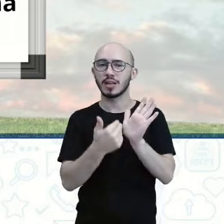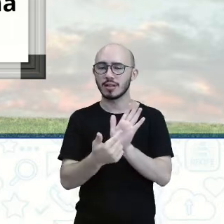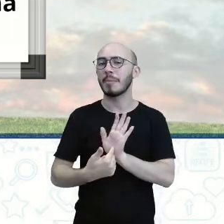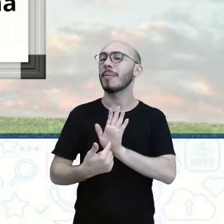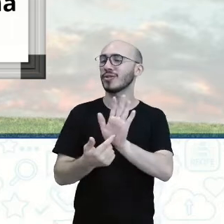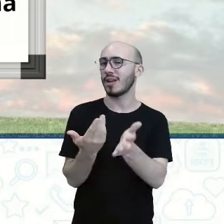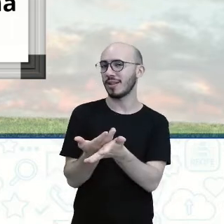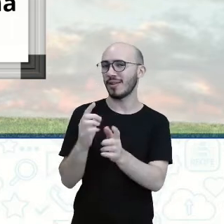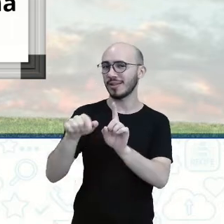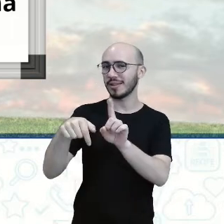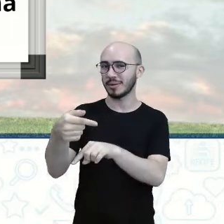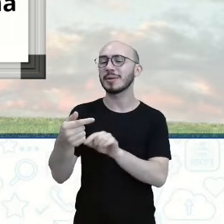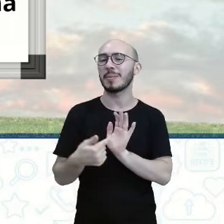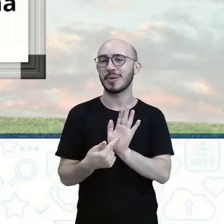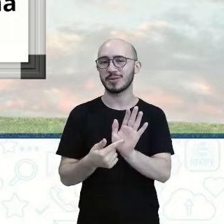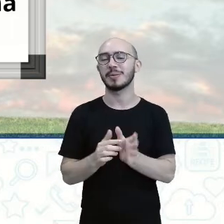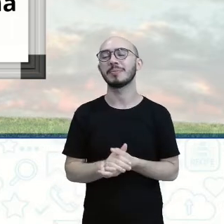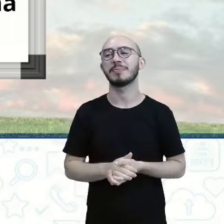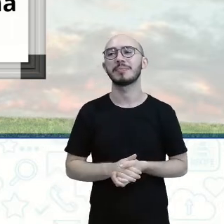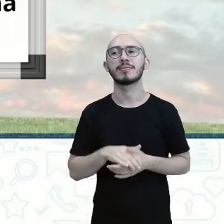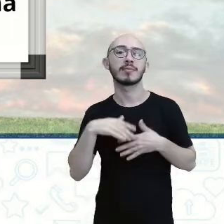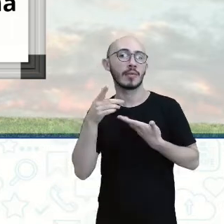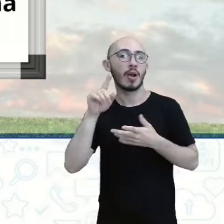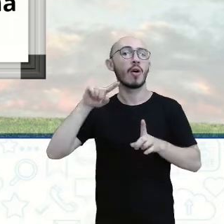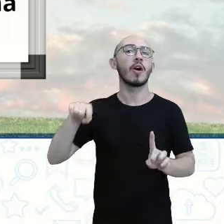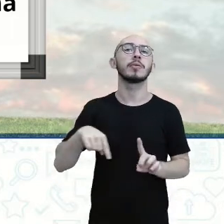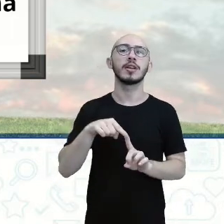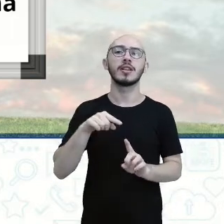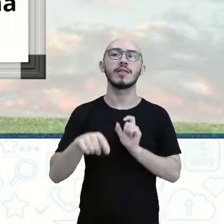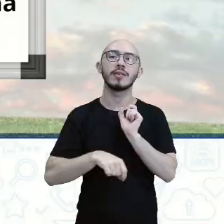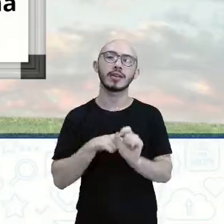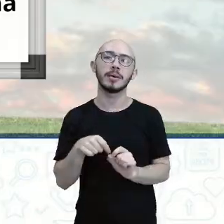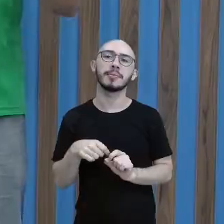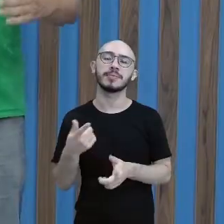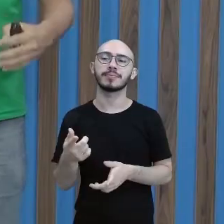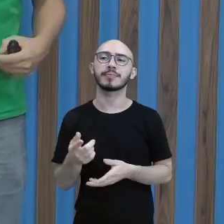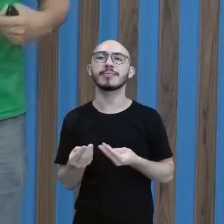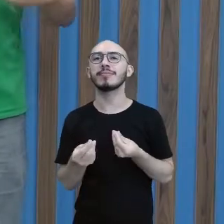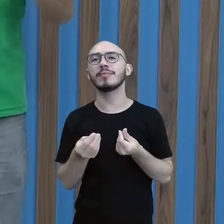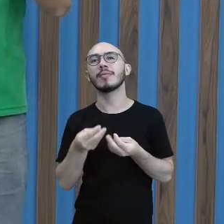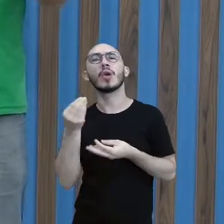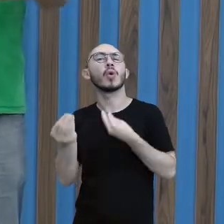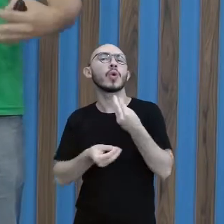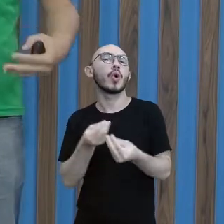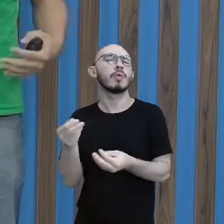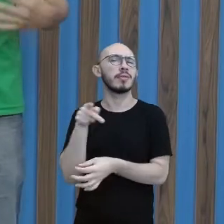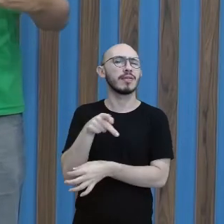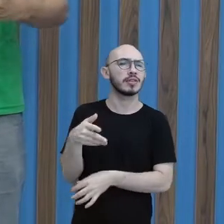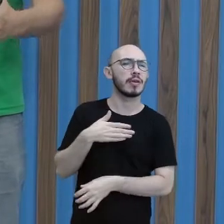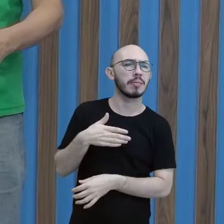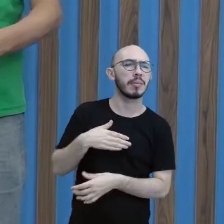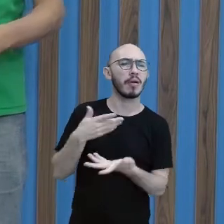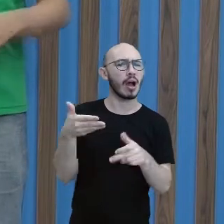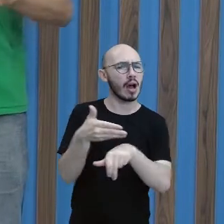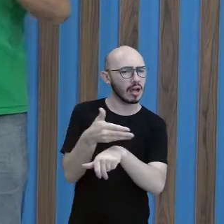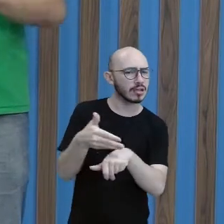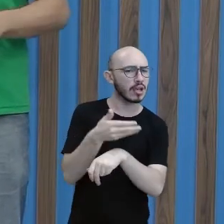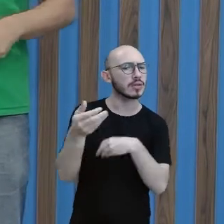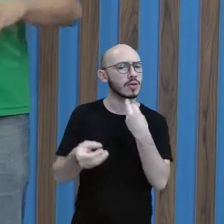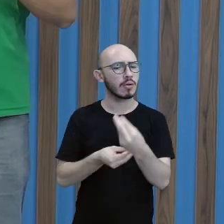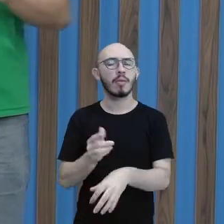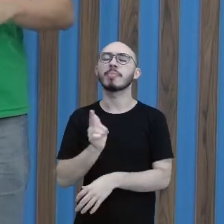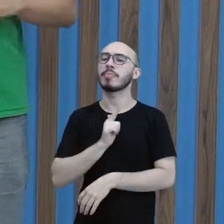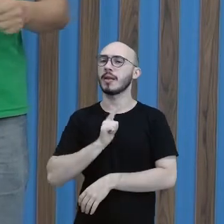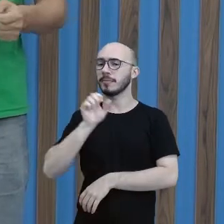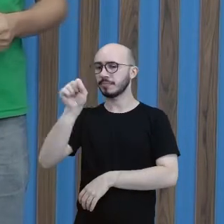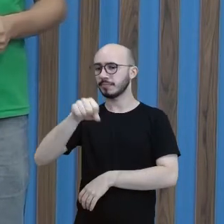exibir na próxima aula, tá? Então, a ideia é essa. Os professores, professor, a gente não... Será que meu professor, minha professora vai ter acesso? Vai ter sim, eu